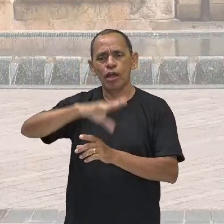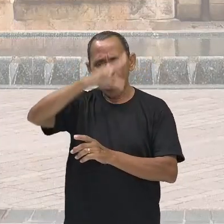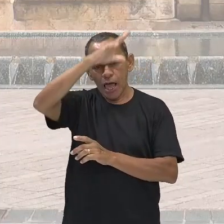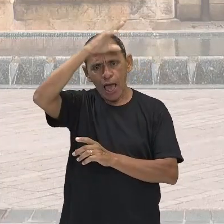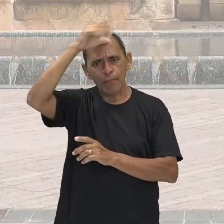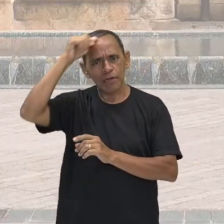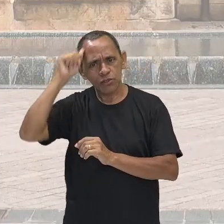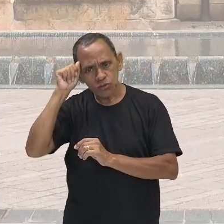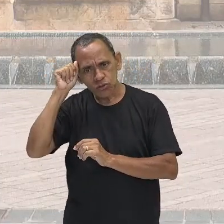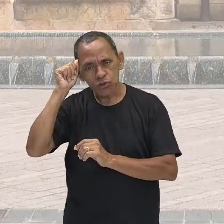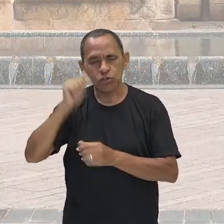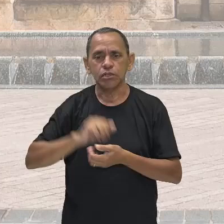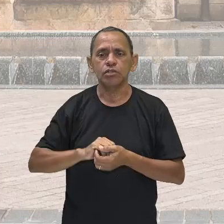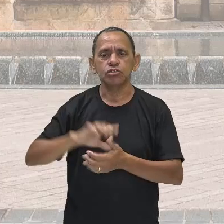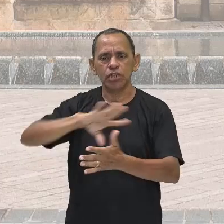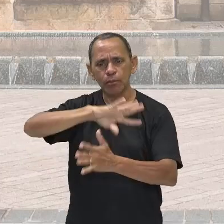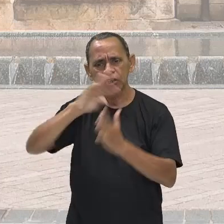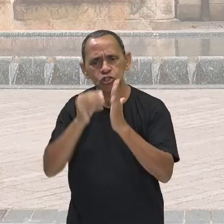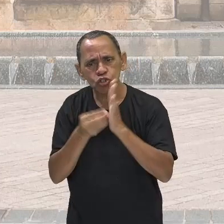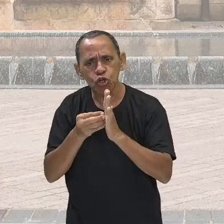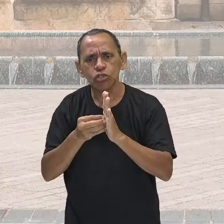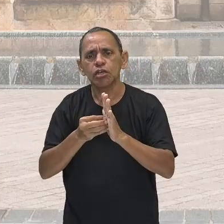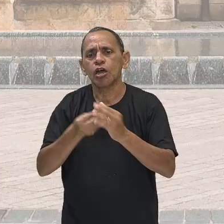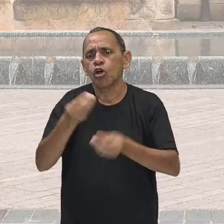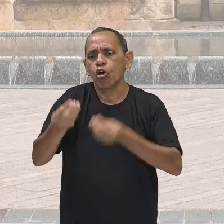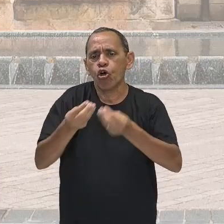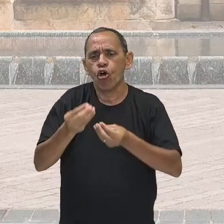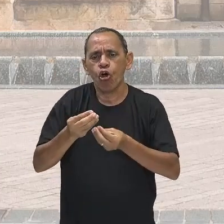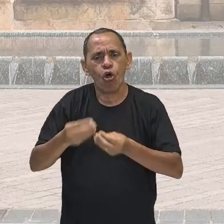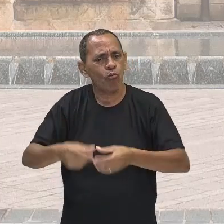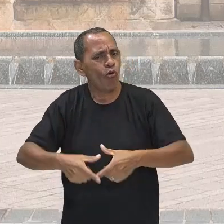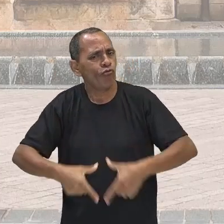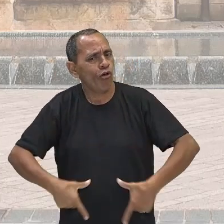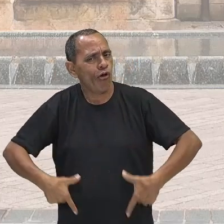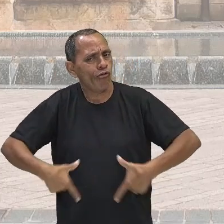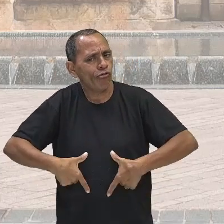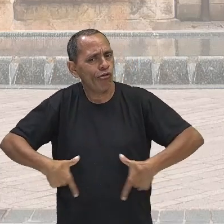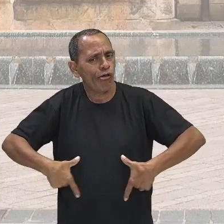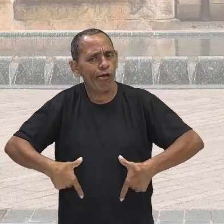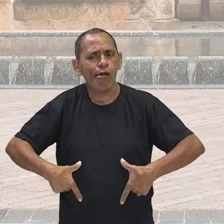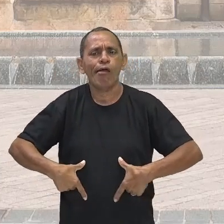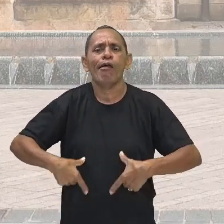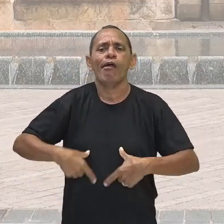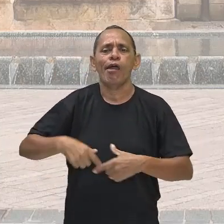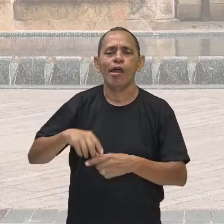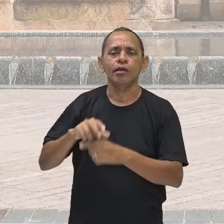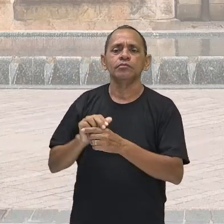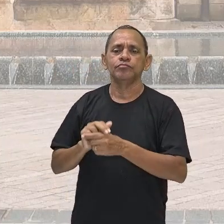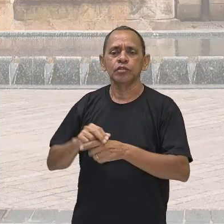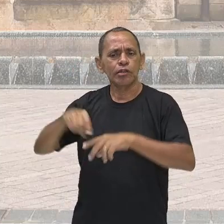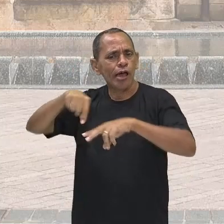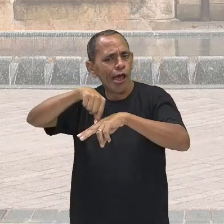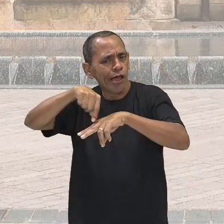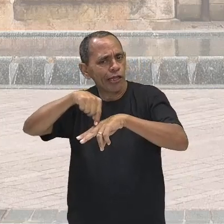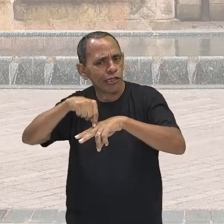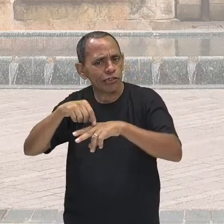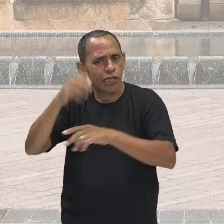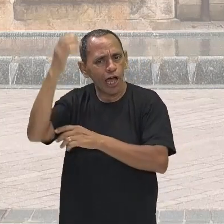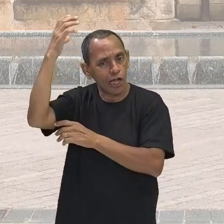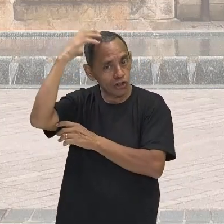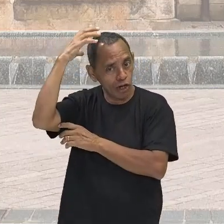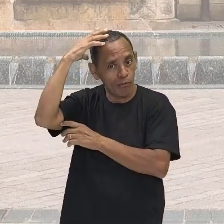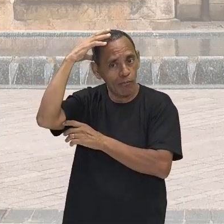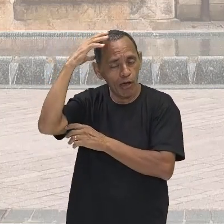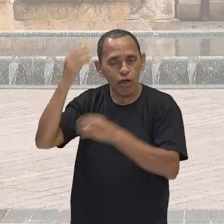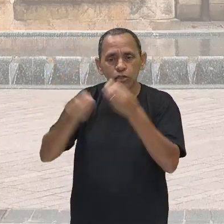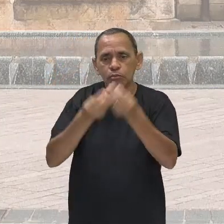seu shortinho, põe sua sandália, põe seu chapéu sem camisa, é muito quente na região amazônica, e sai aí